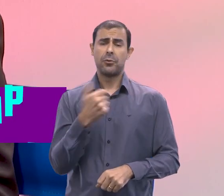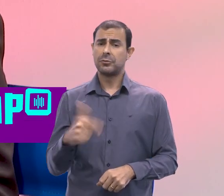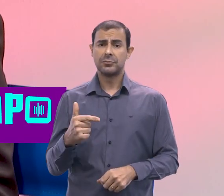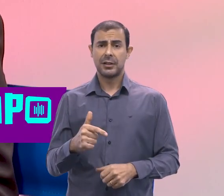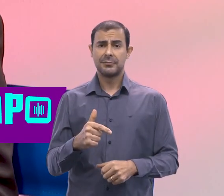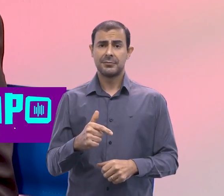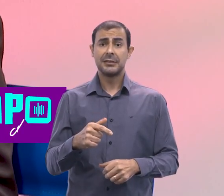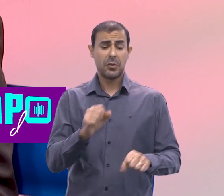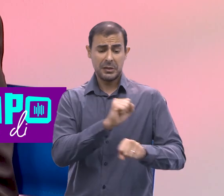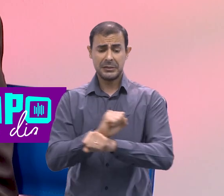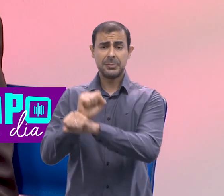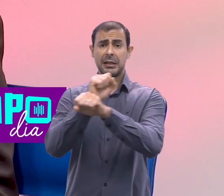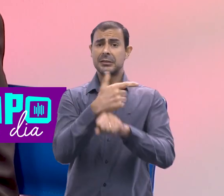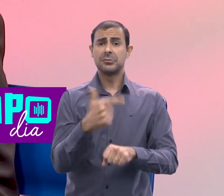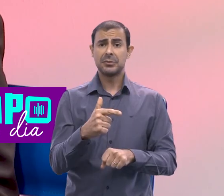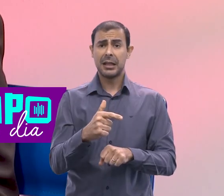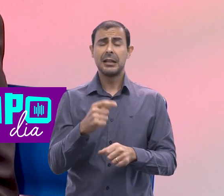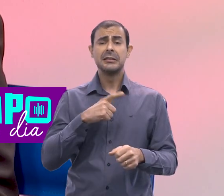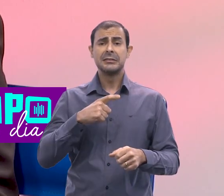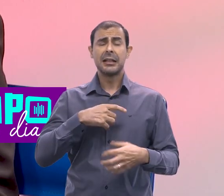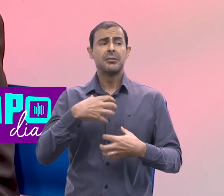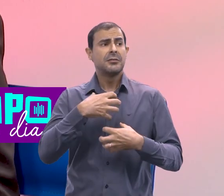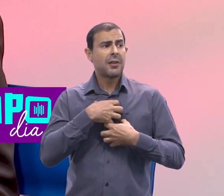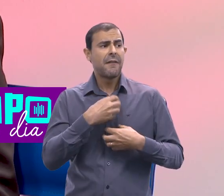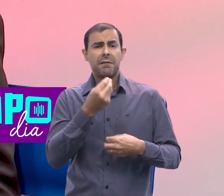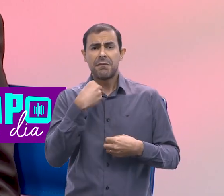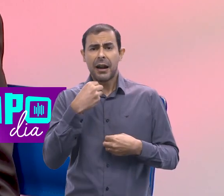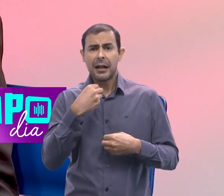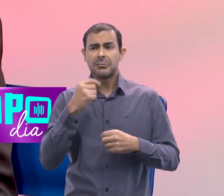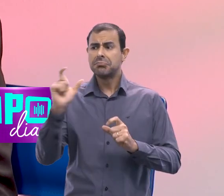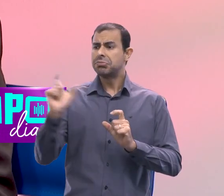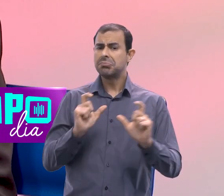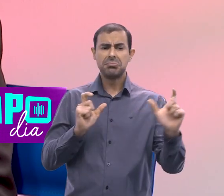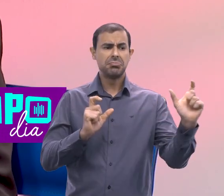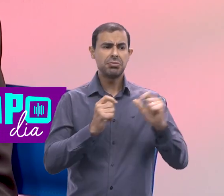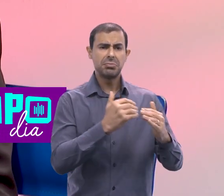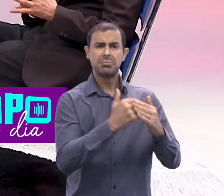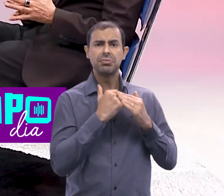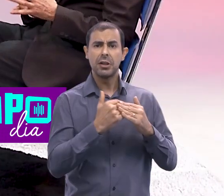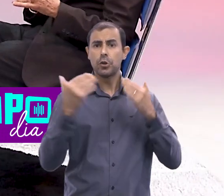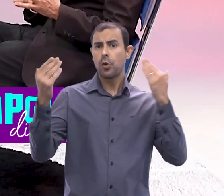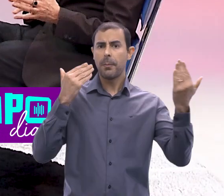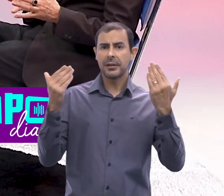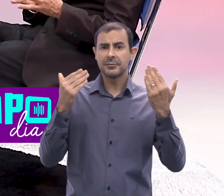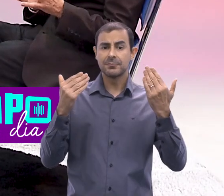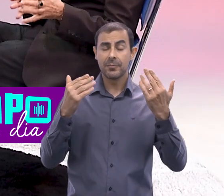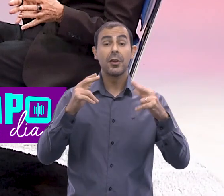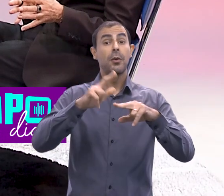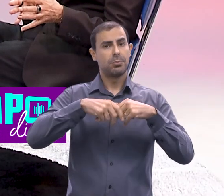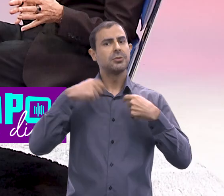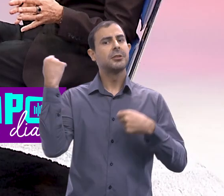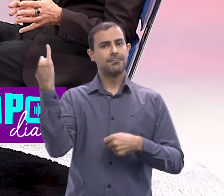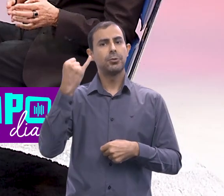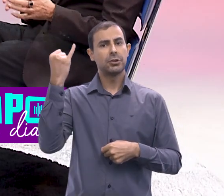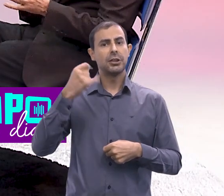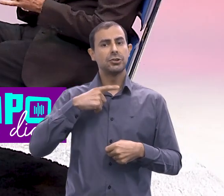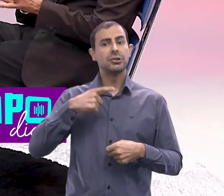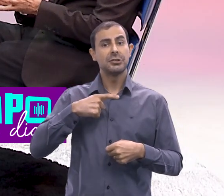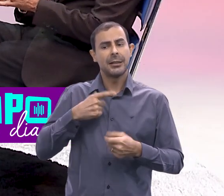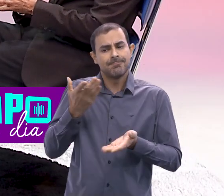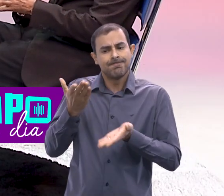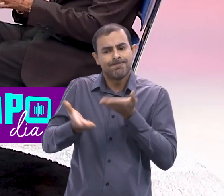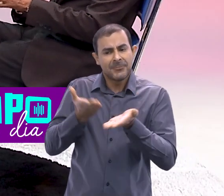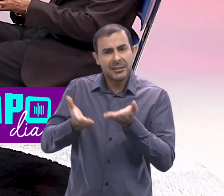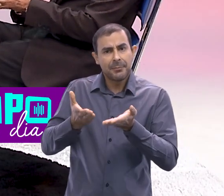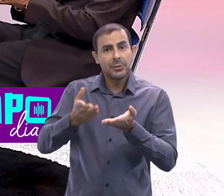ficar muito vulnerável à crítica e às comparações. Por isso que é importantíssimo você estar manejo clínico com psiquiatra